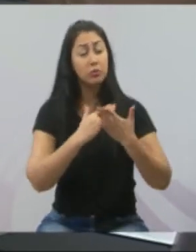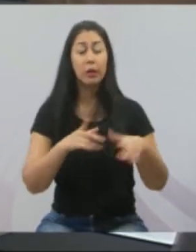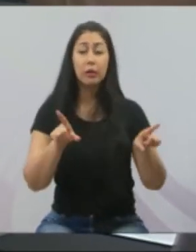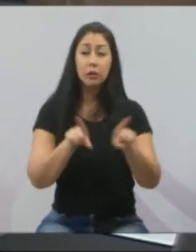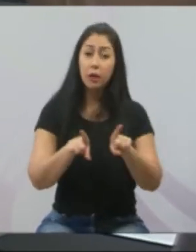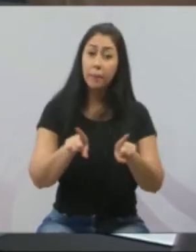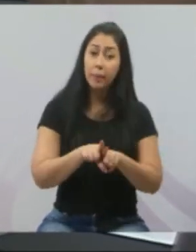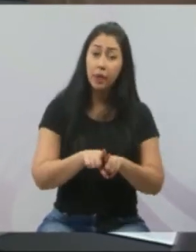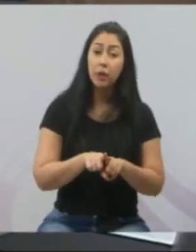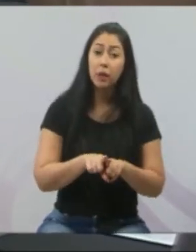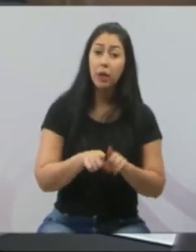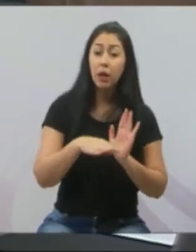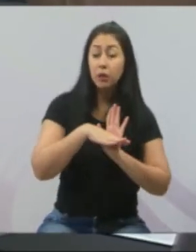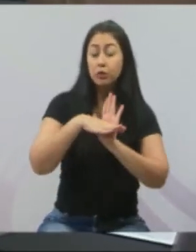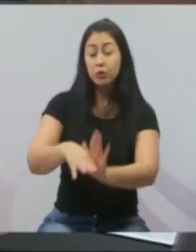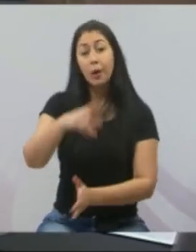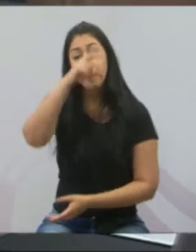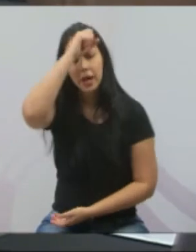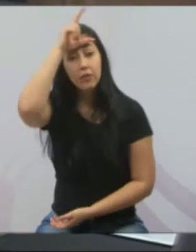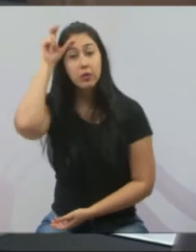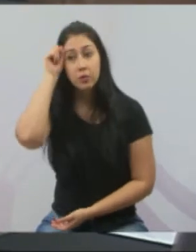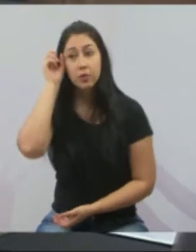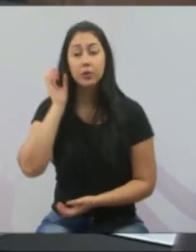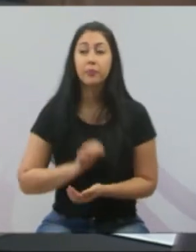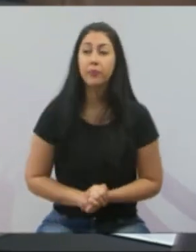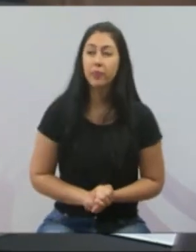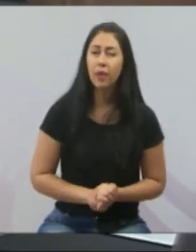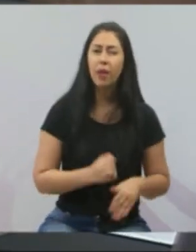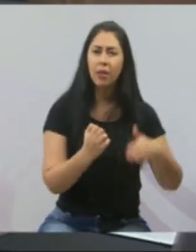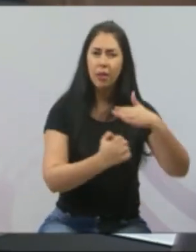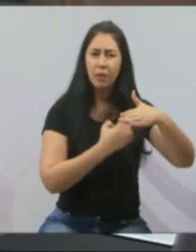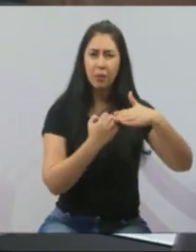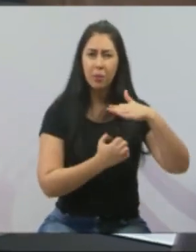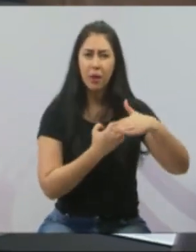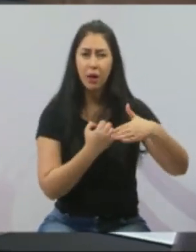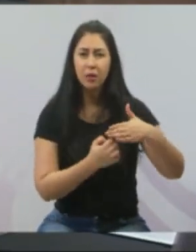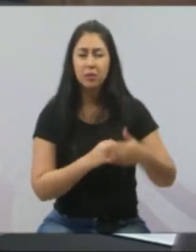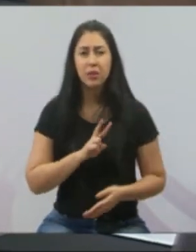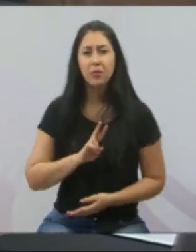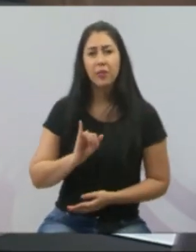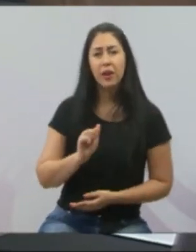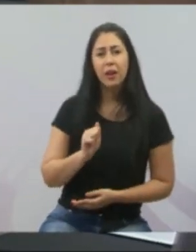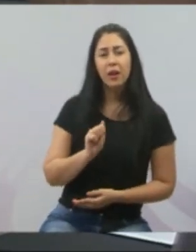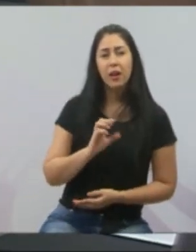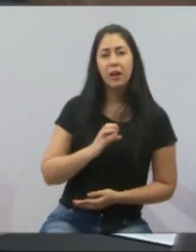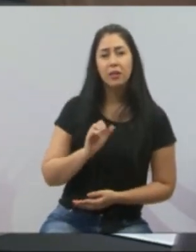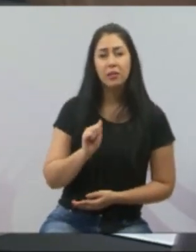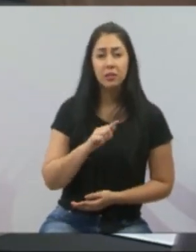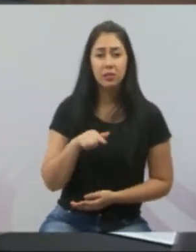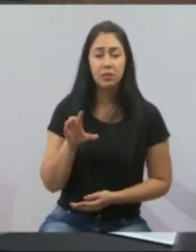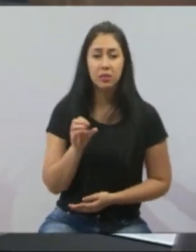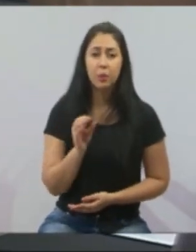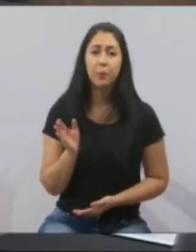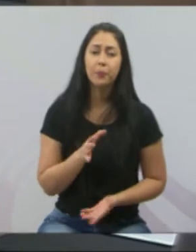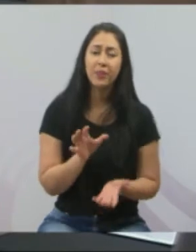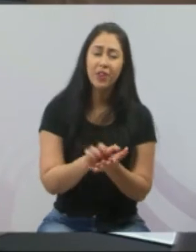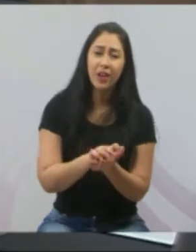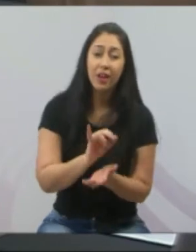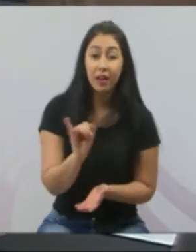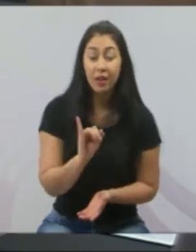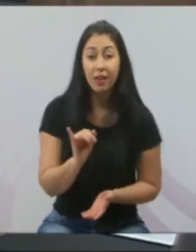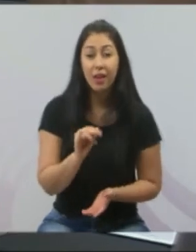ano que esses aposentados não têm mais nada para receber. Então a gente está fazendo esse requerimento para que possamos fazer junto aí uma ofensiva ao